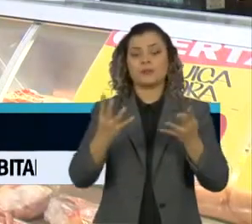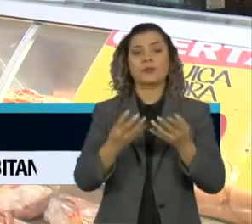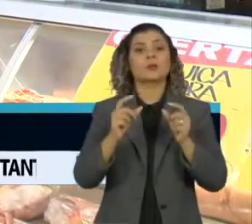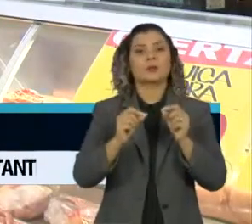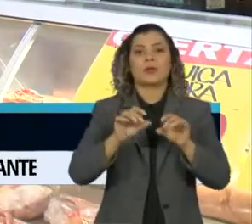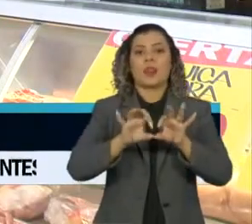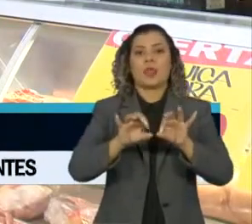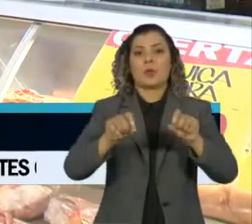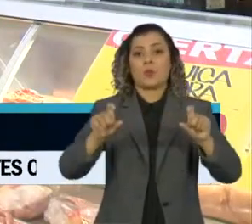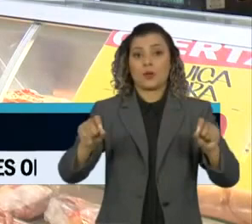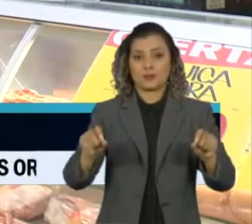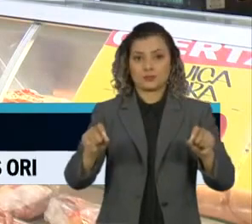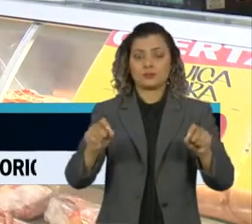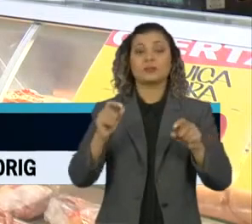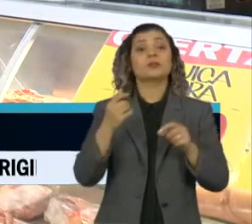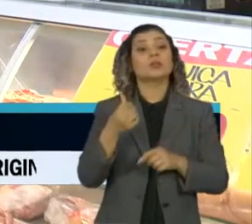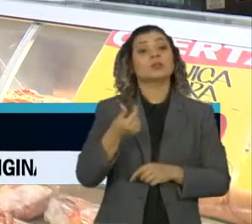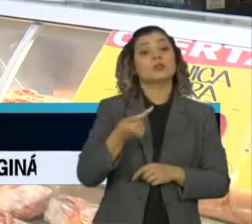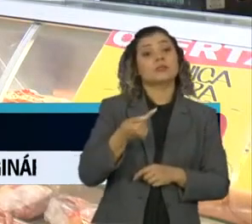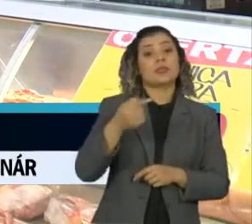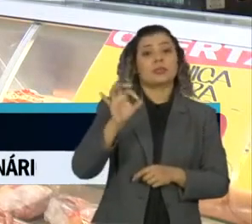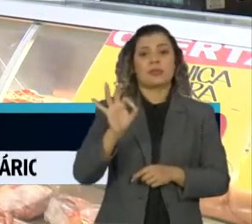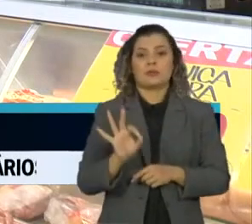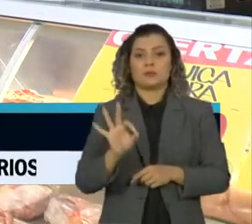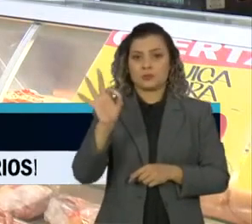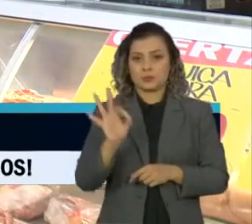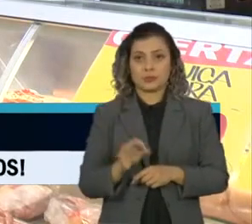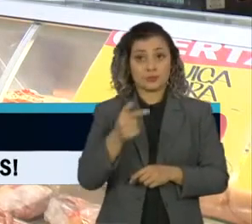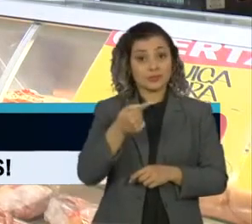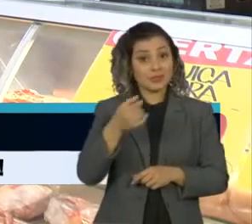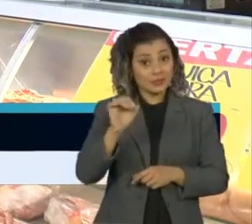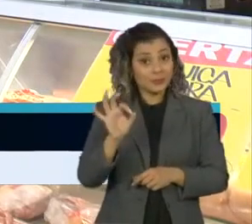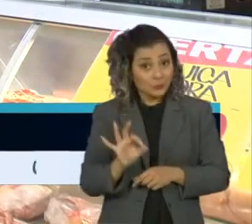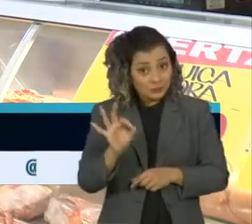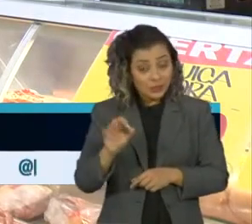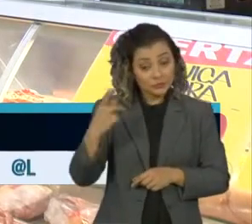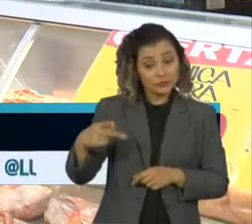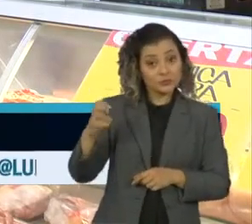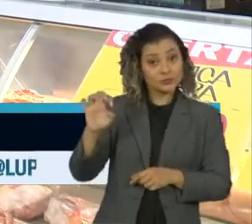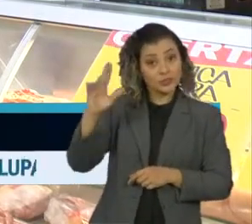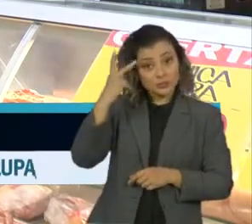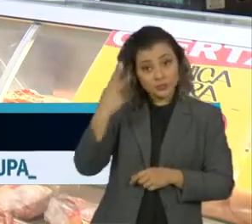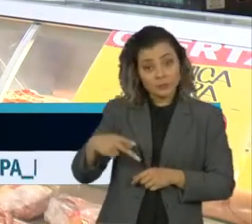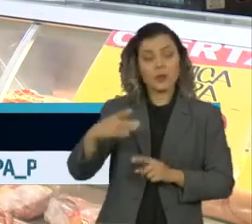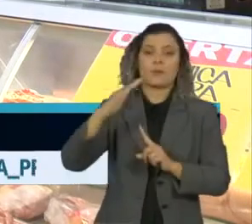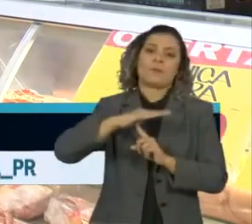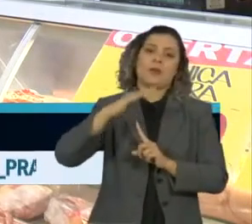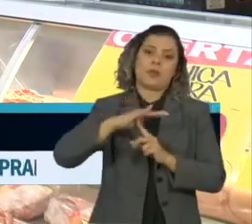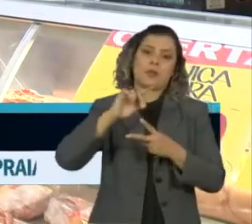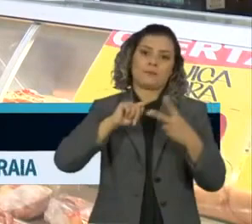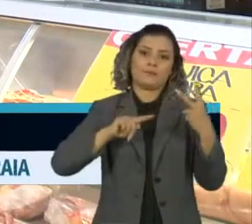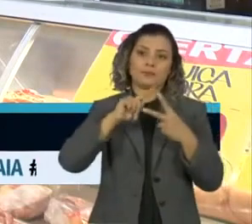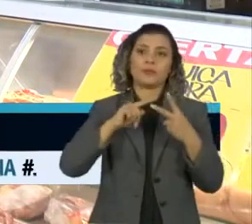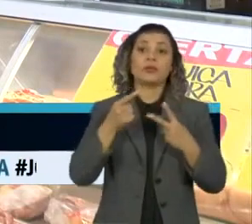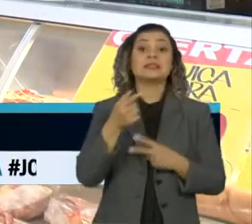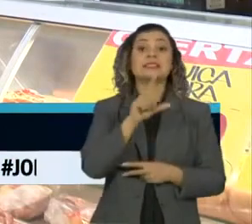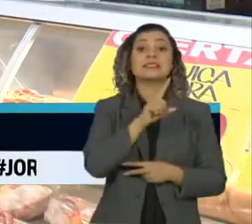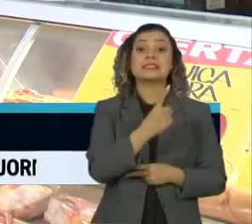da linguiça, que subiu cerca de 70%. Aqui no estado de São Paulo e no Paraná, o produto chegou a